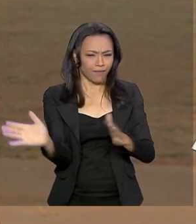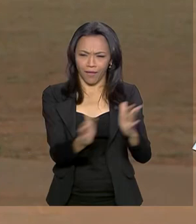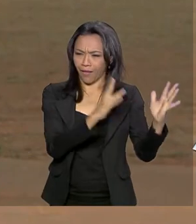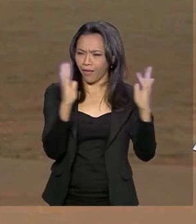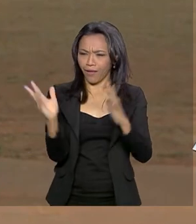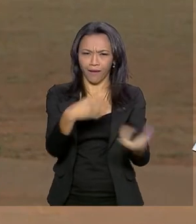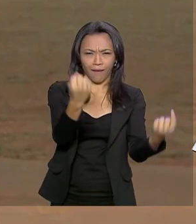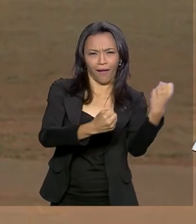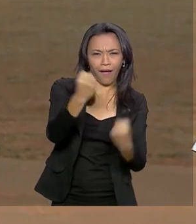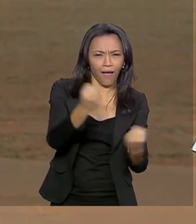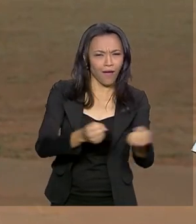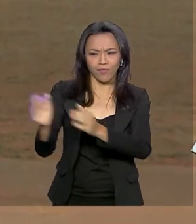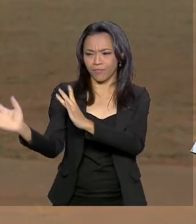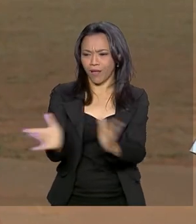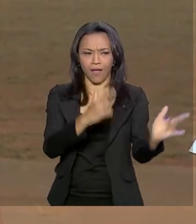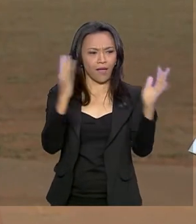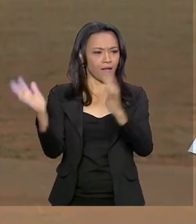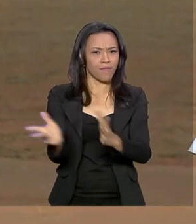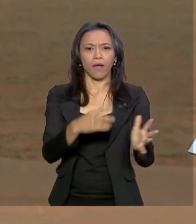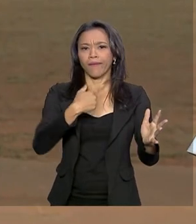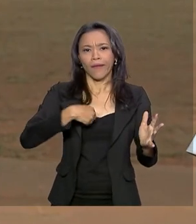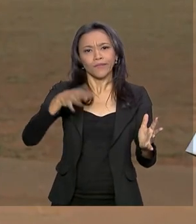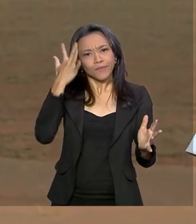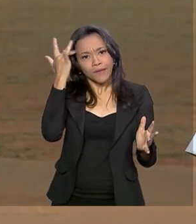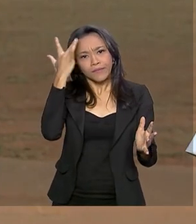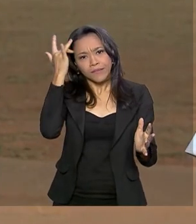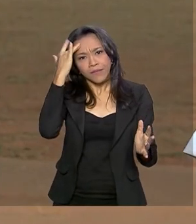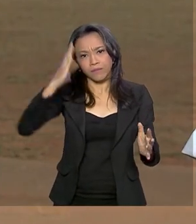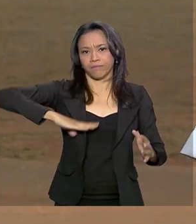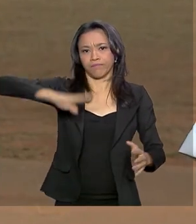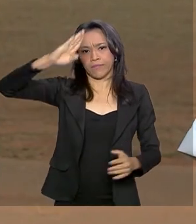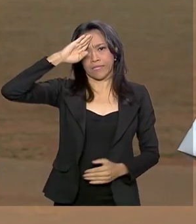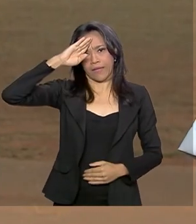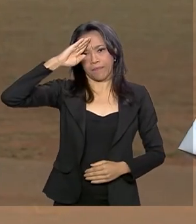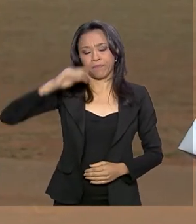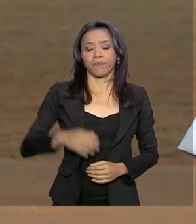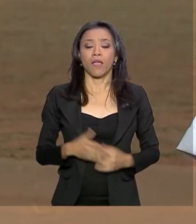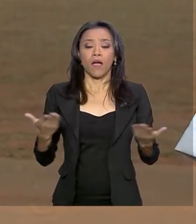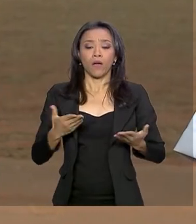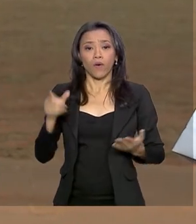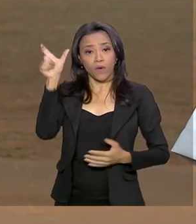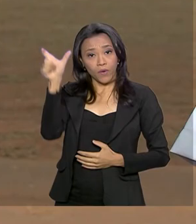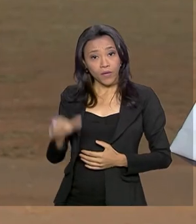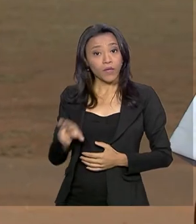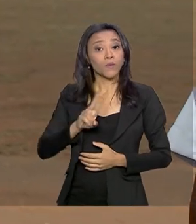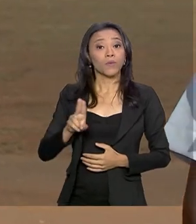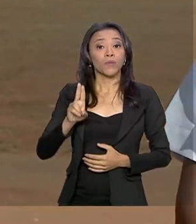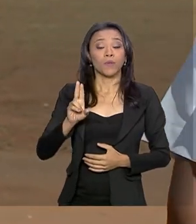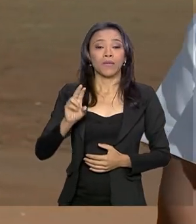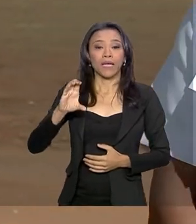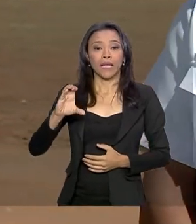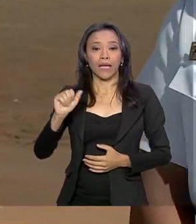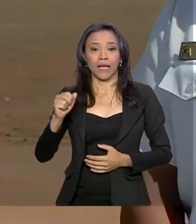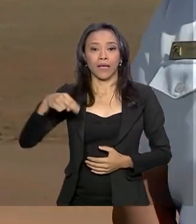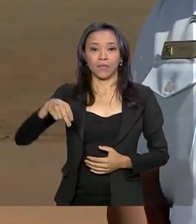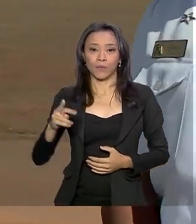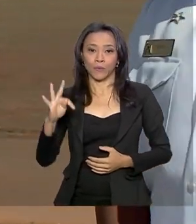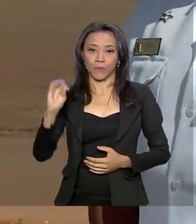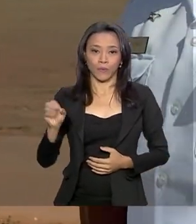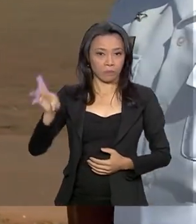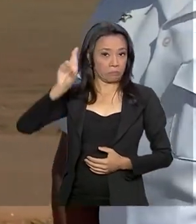que fazem parte da rotina militar e pra comentar um pouco sobre isso eu converso agora com o comandante canuto que é responsável por essa exposição